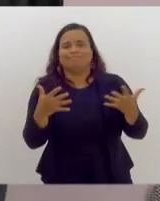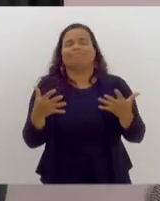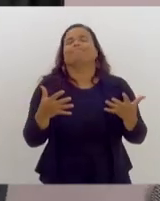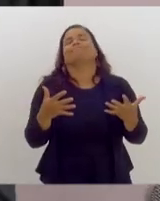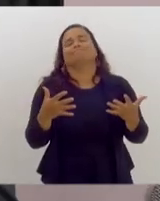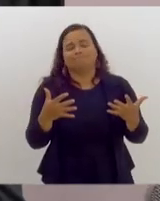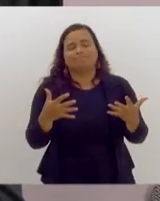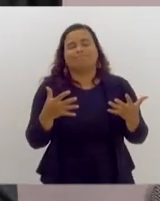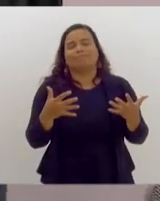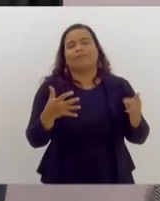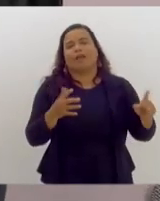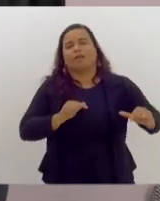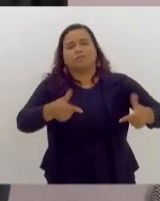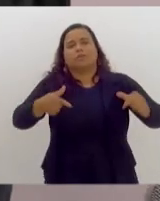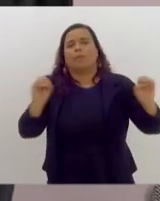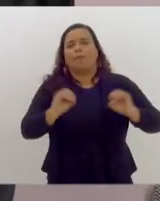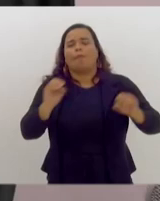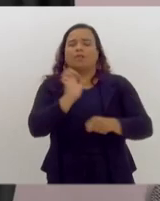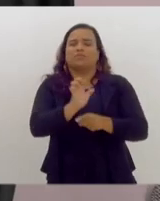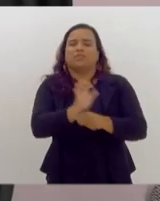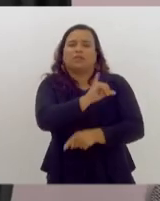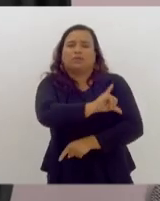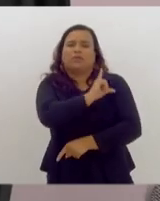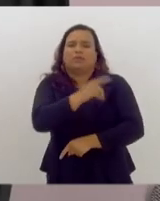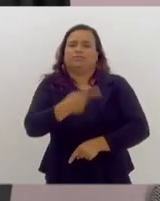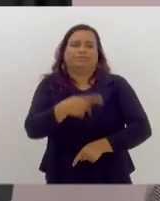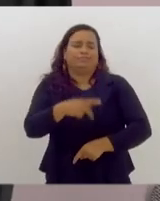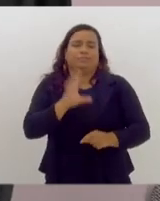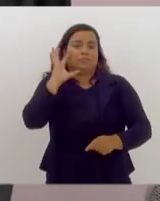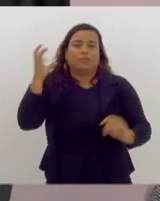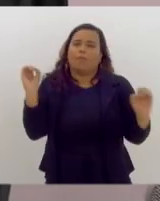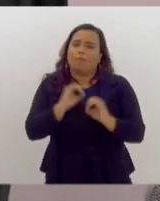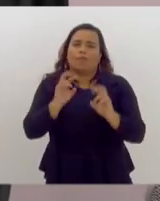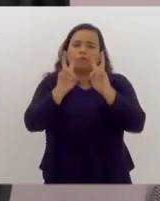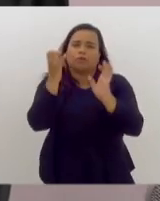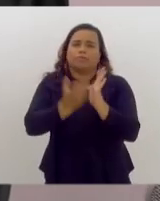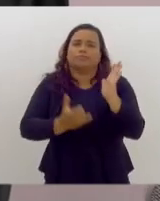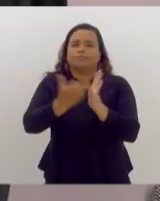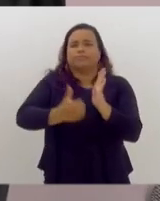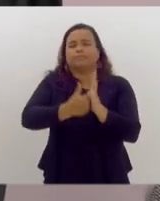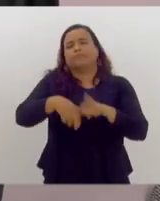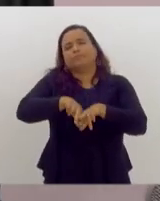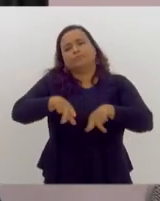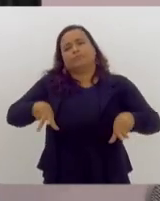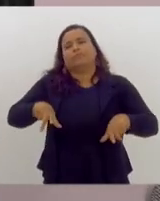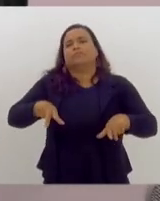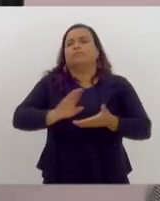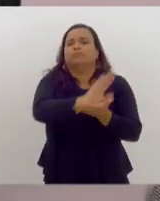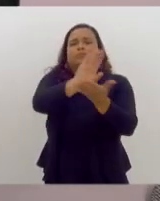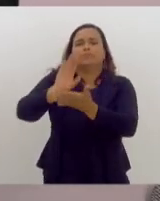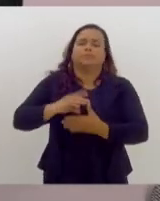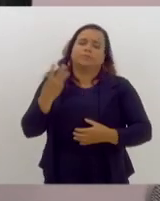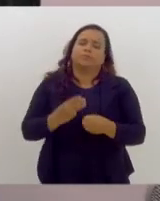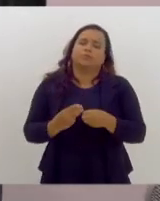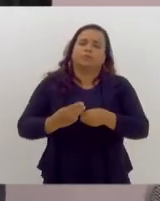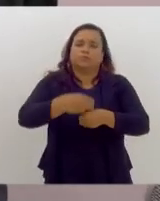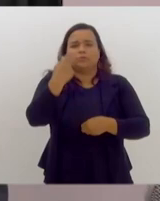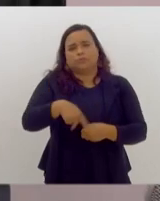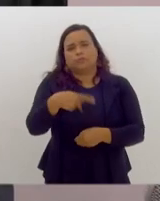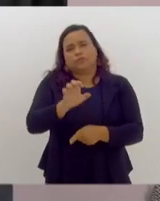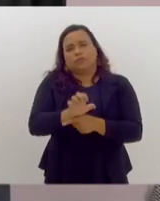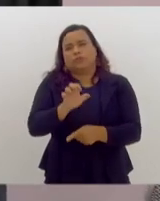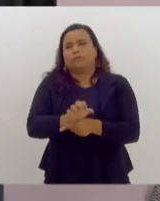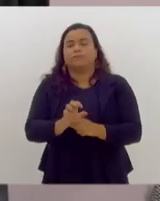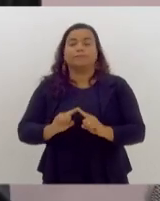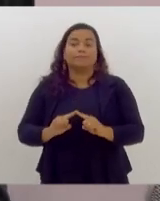fundo a inação do governo do Estado em não resolver essa questão tributária entre os entes municipais aqui do nosso Estado.